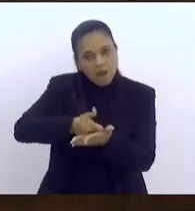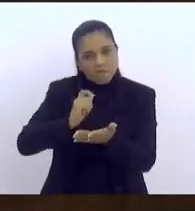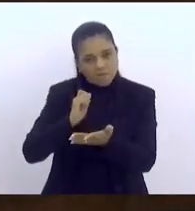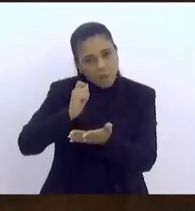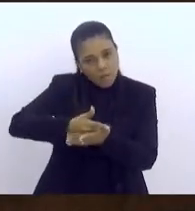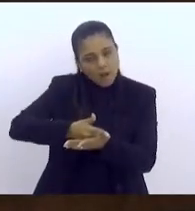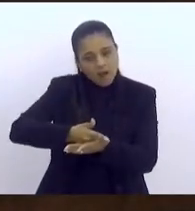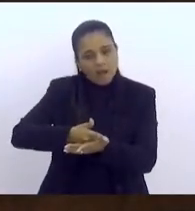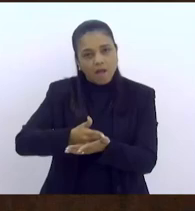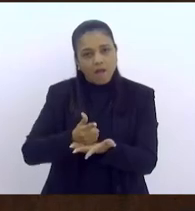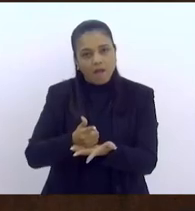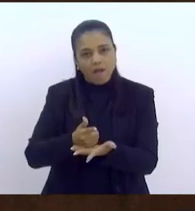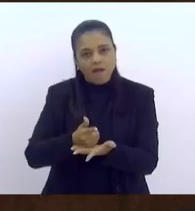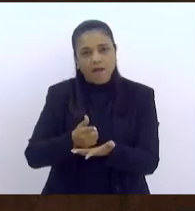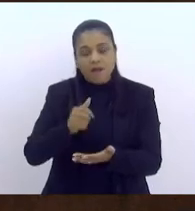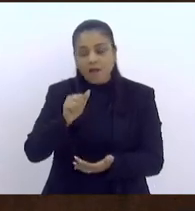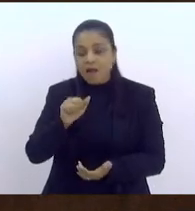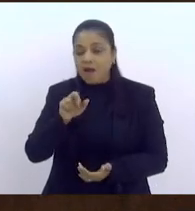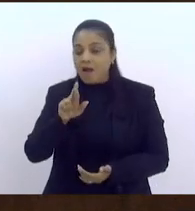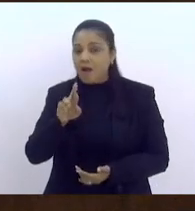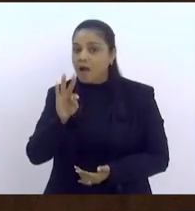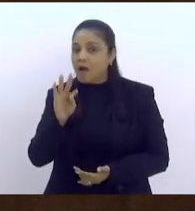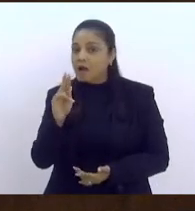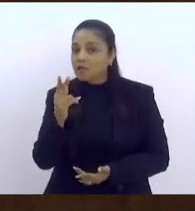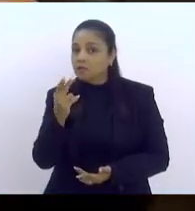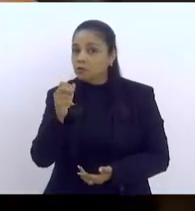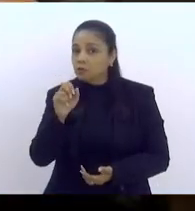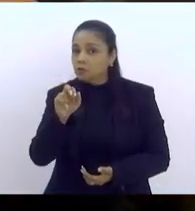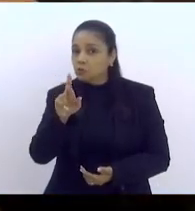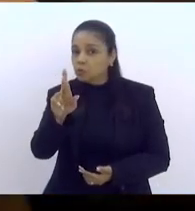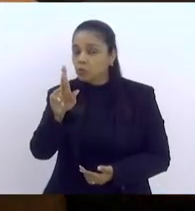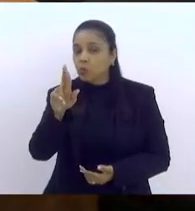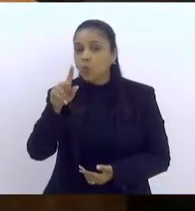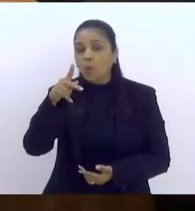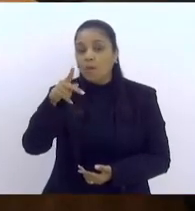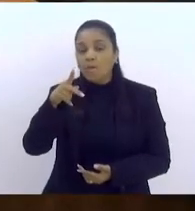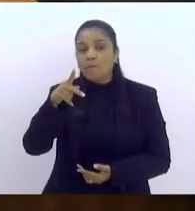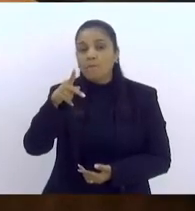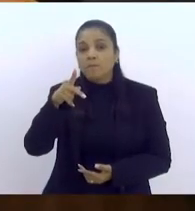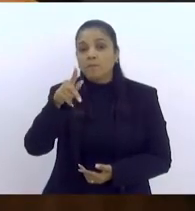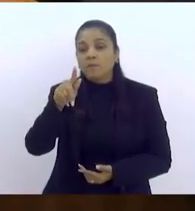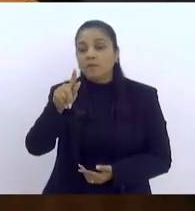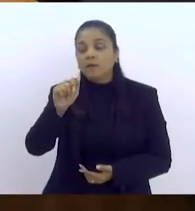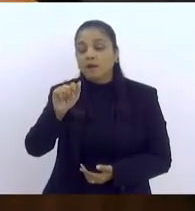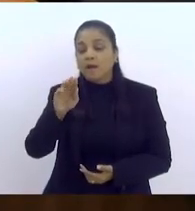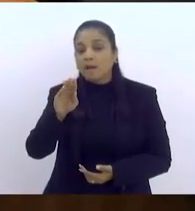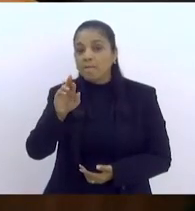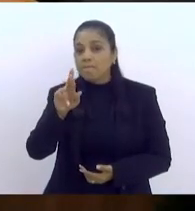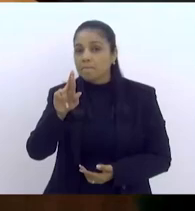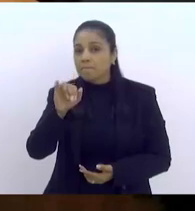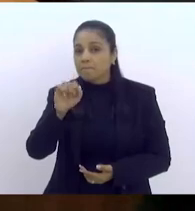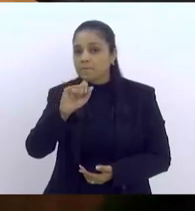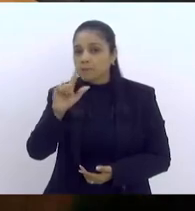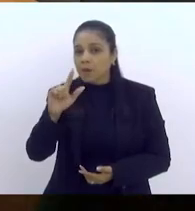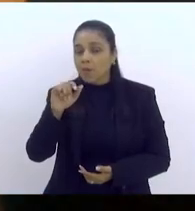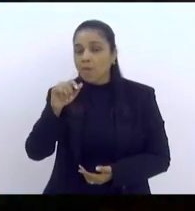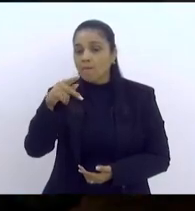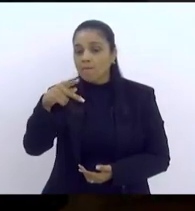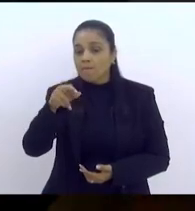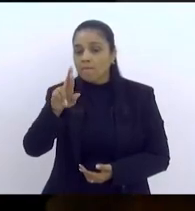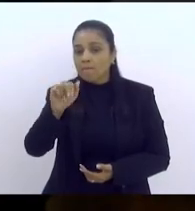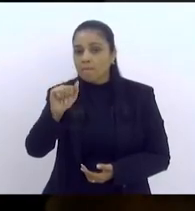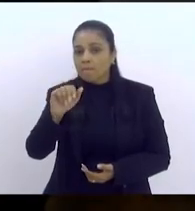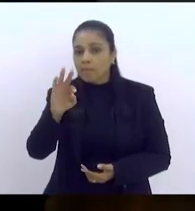é? Arthur Gabriel Prado de Oliveira, ele só não se inscreve neste ano